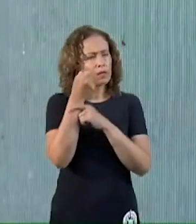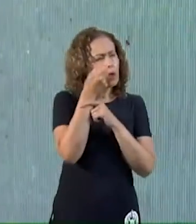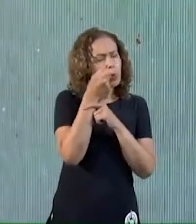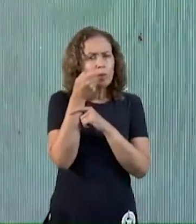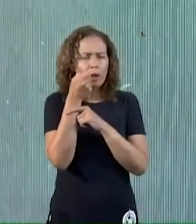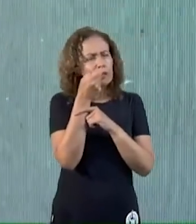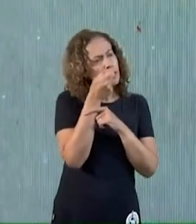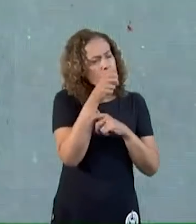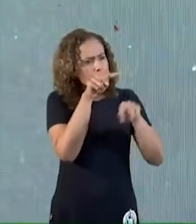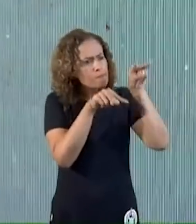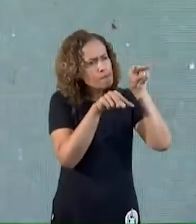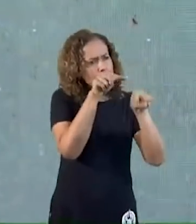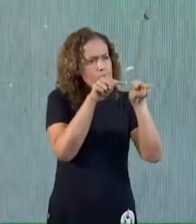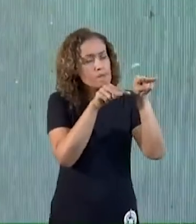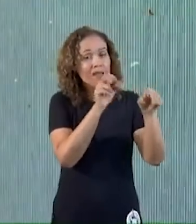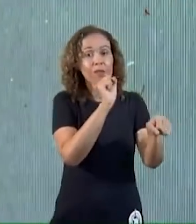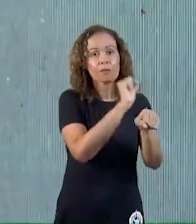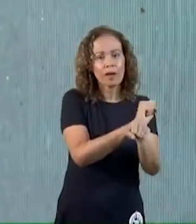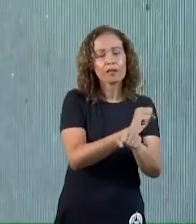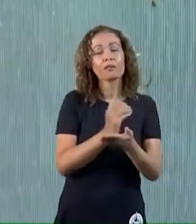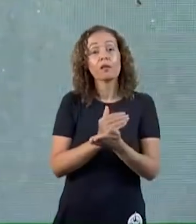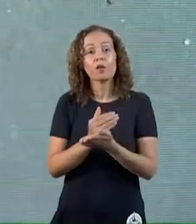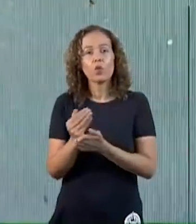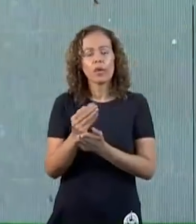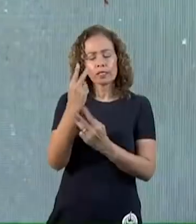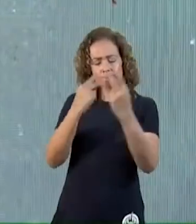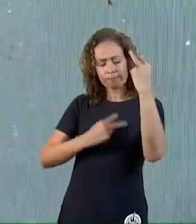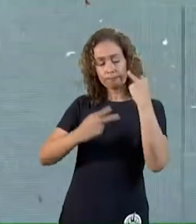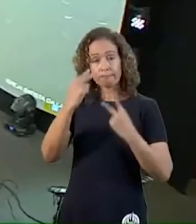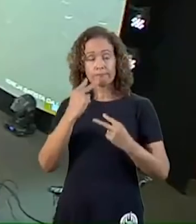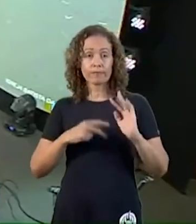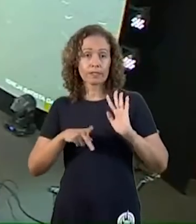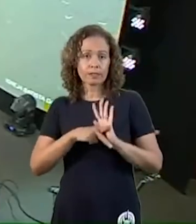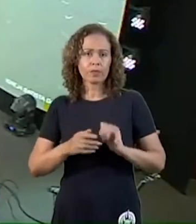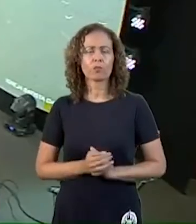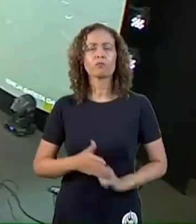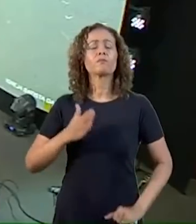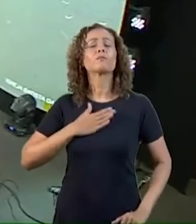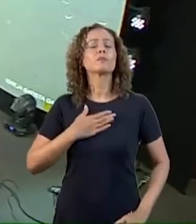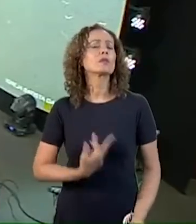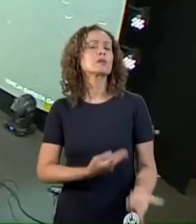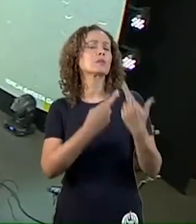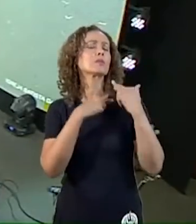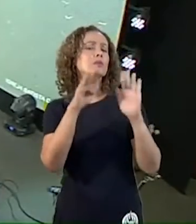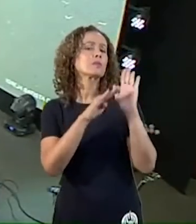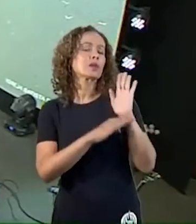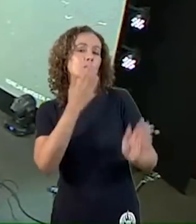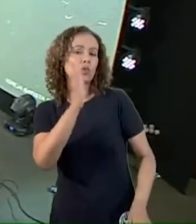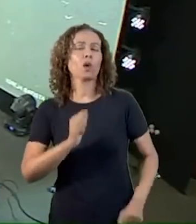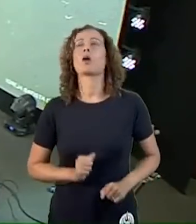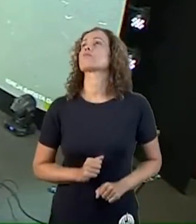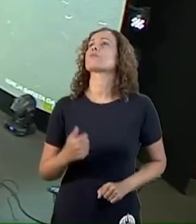começa a analisar você. O que que eu estou errado? O que que são as responsabilidades que eu tenho que assumir? O que que eu estou fazendo que não agrada o